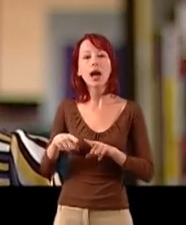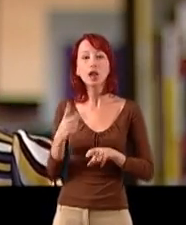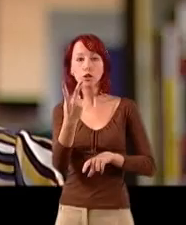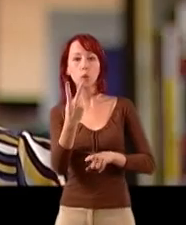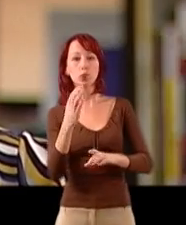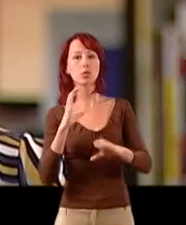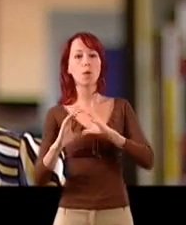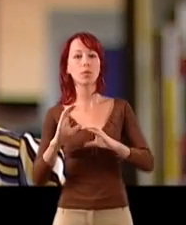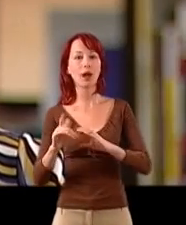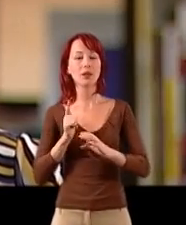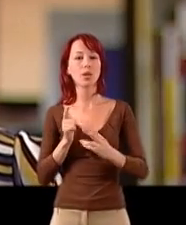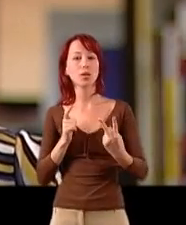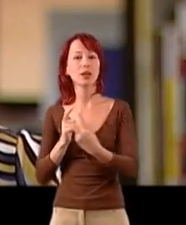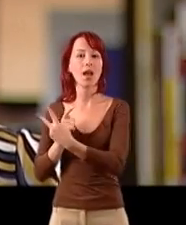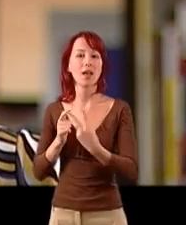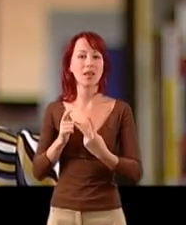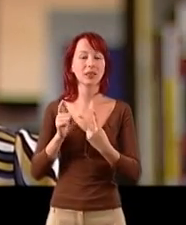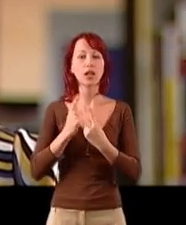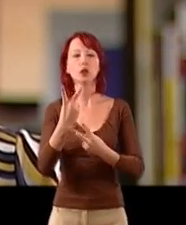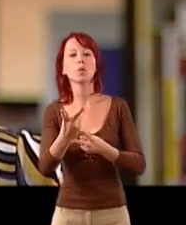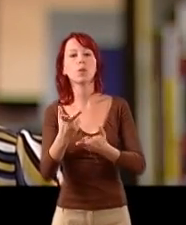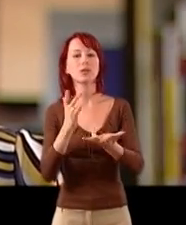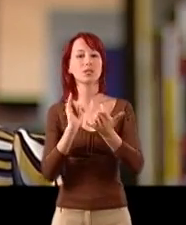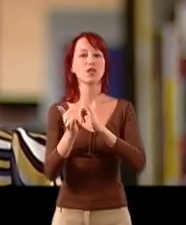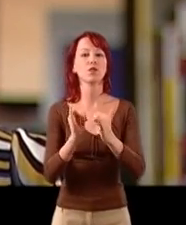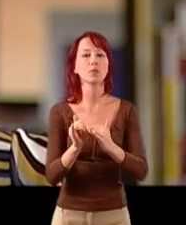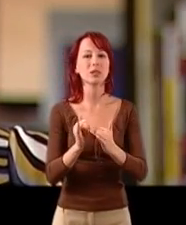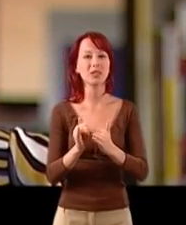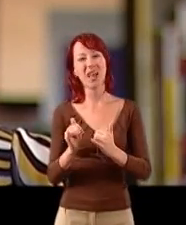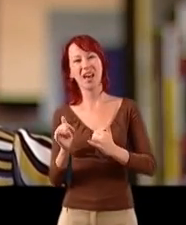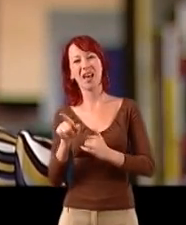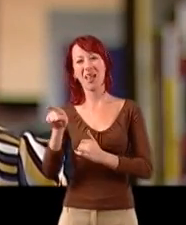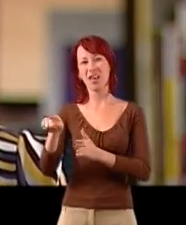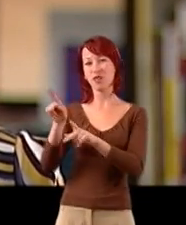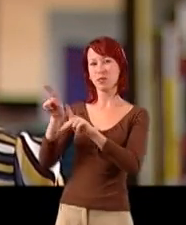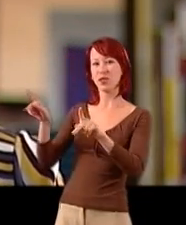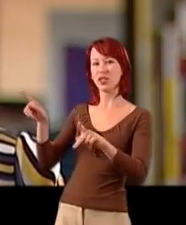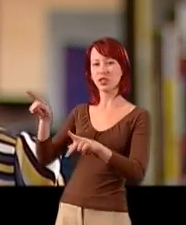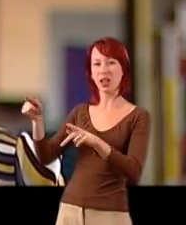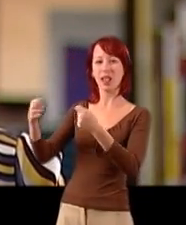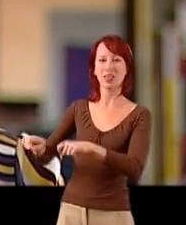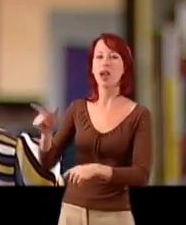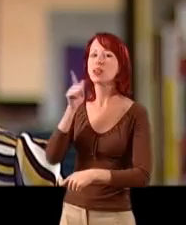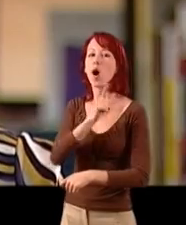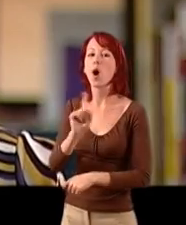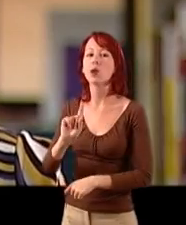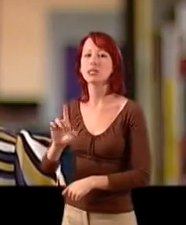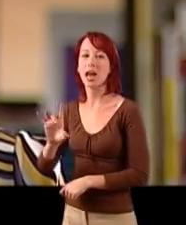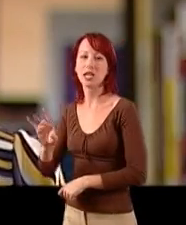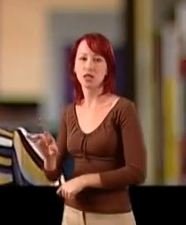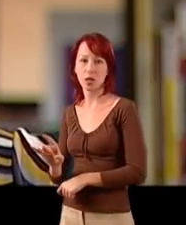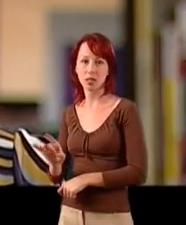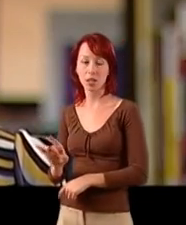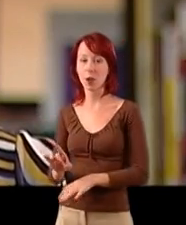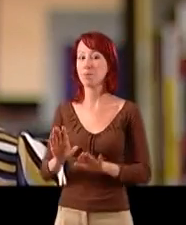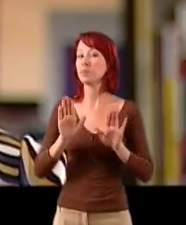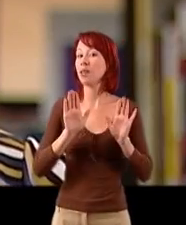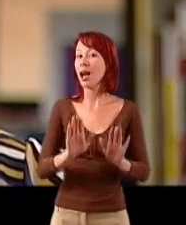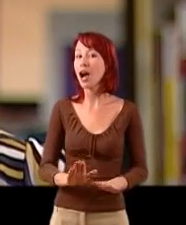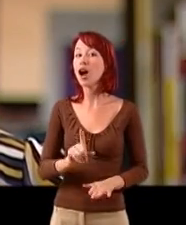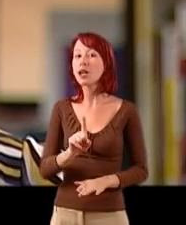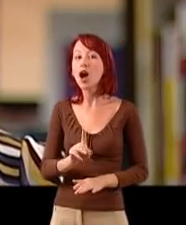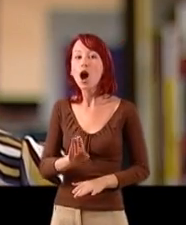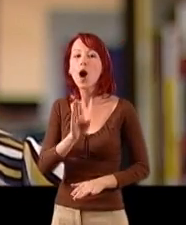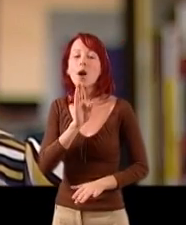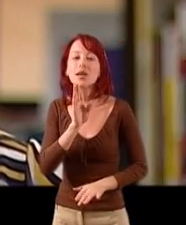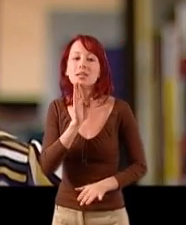uma meta-comunicação, né? Uma meta-informação de que esse professor não dá conta sozinho. Agora, o